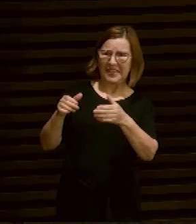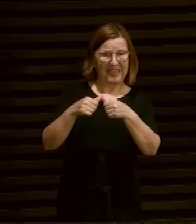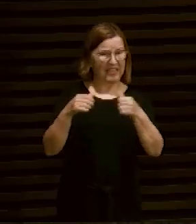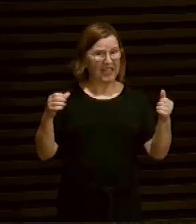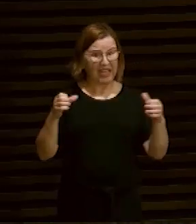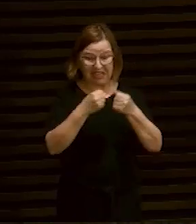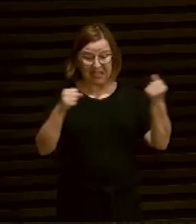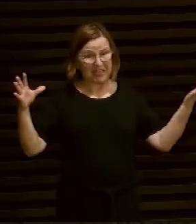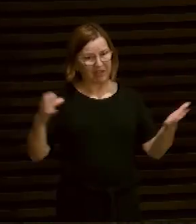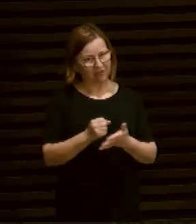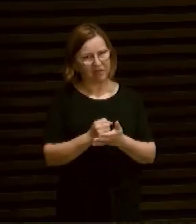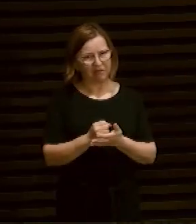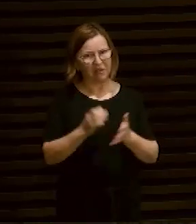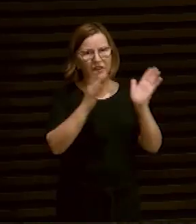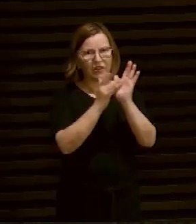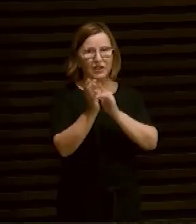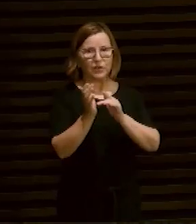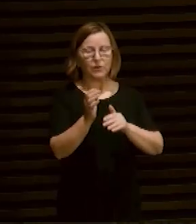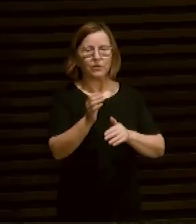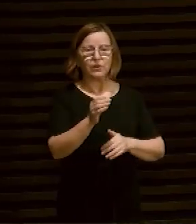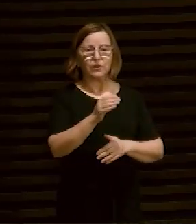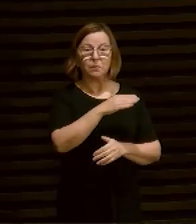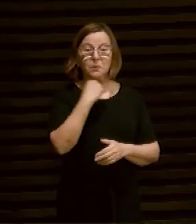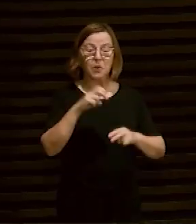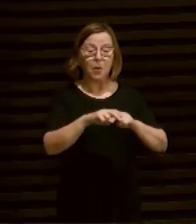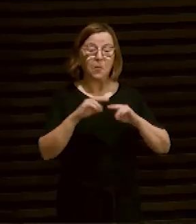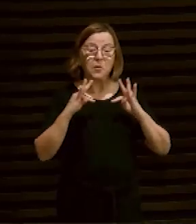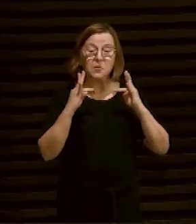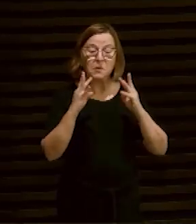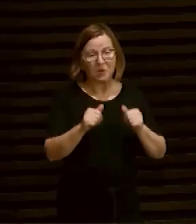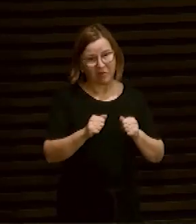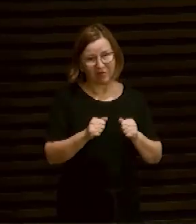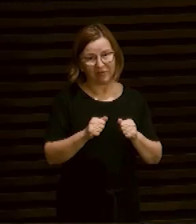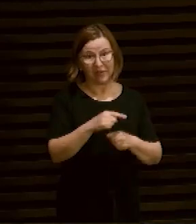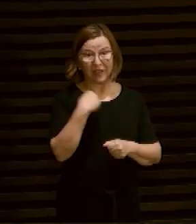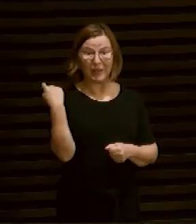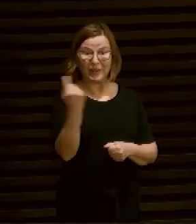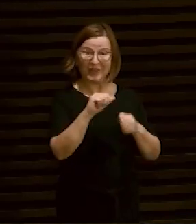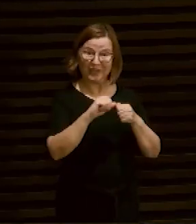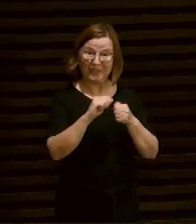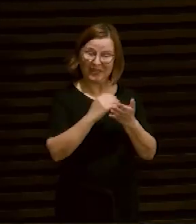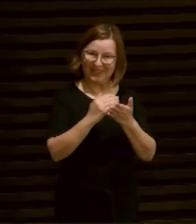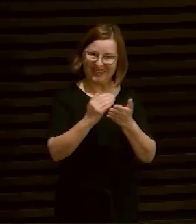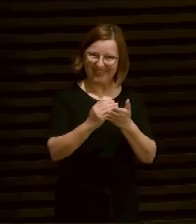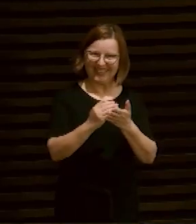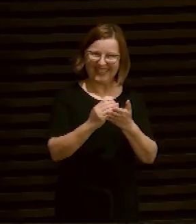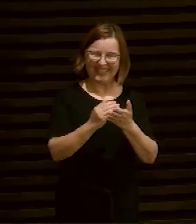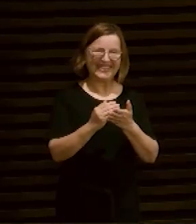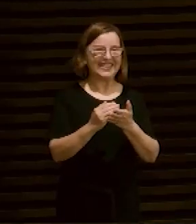os homens, e que Ele nos incluiu naquele pacote, e que Ele nos fez participantes